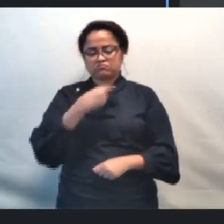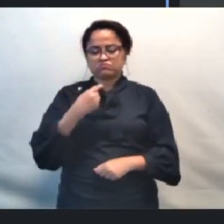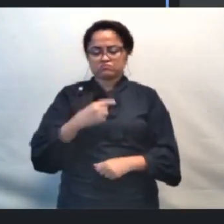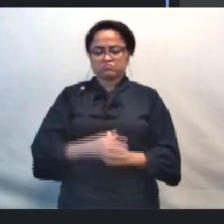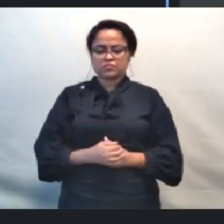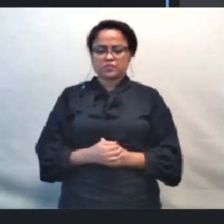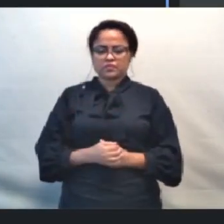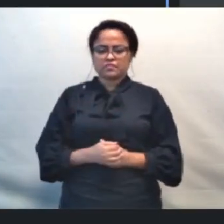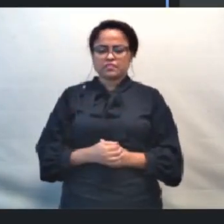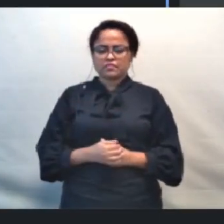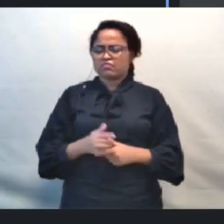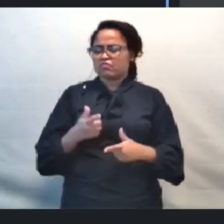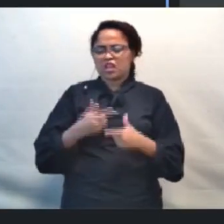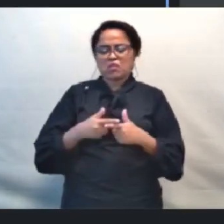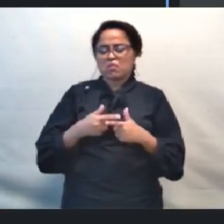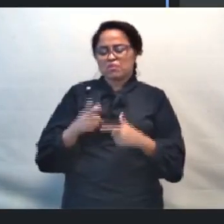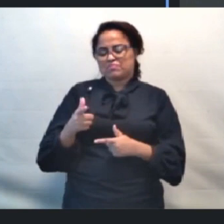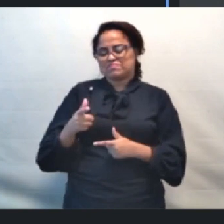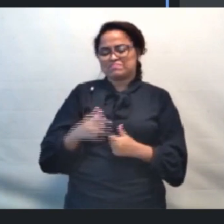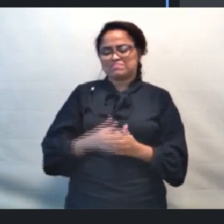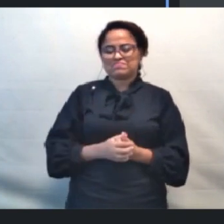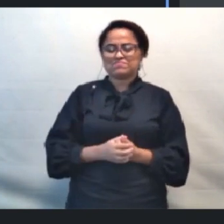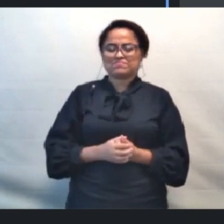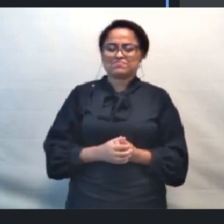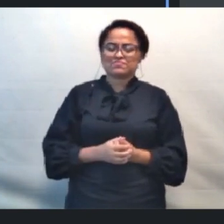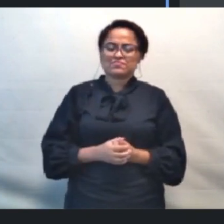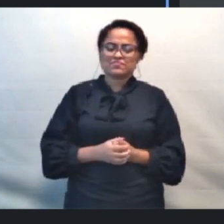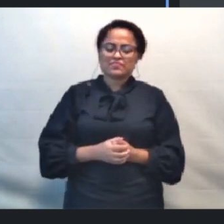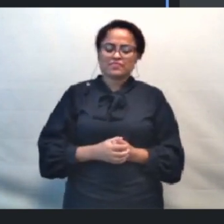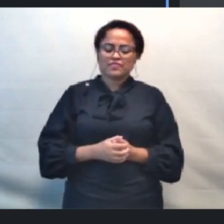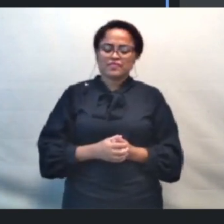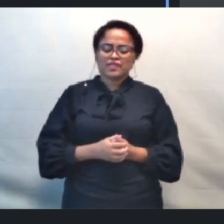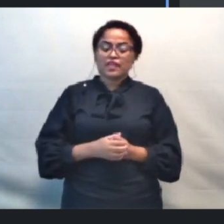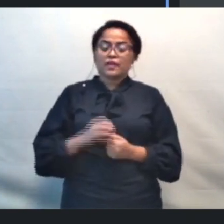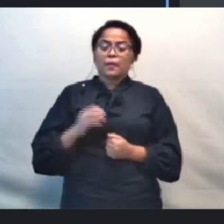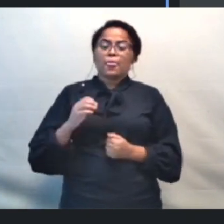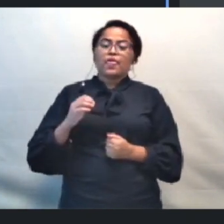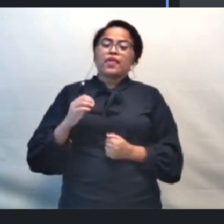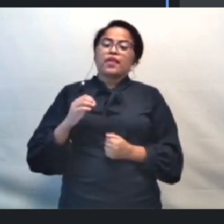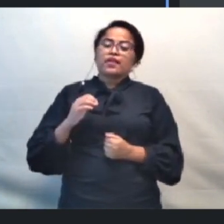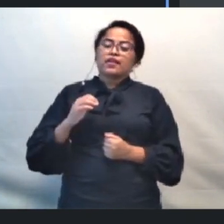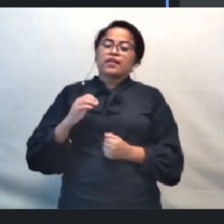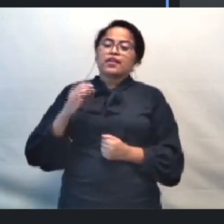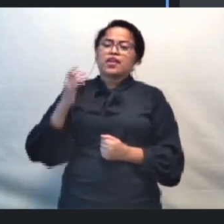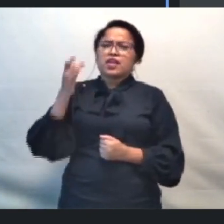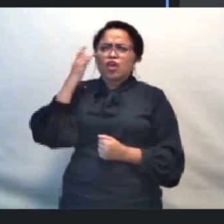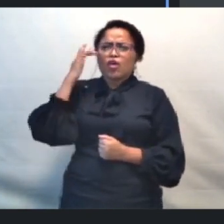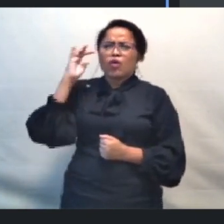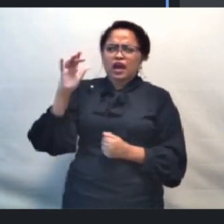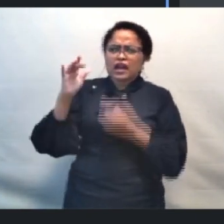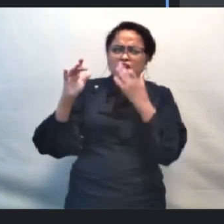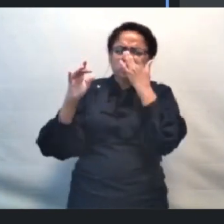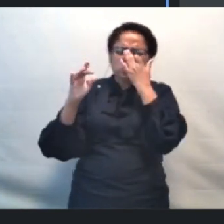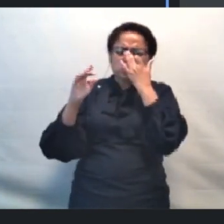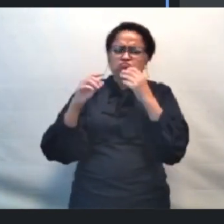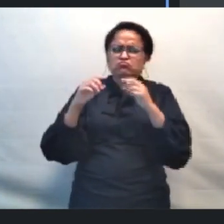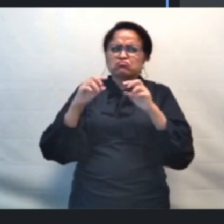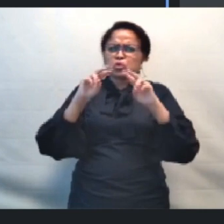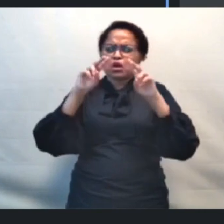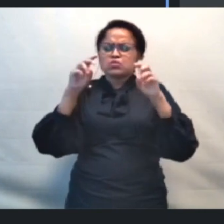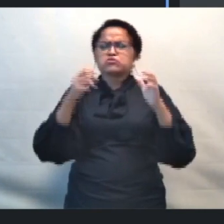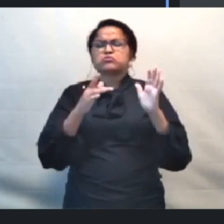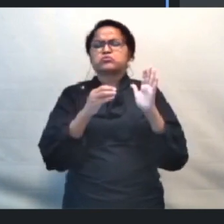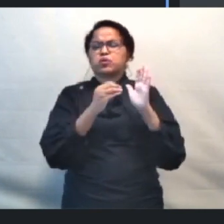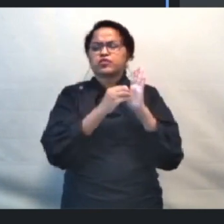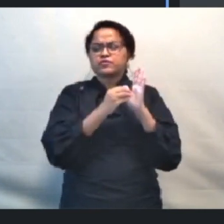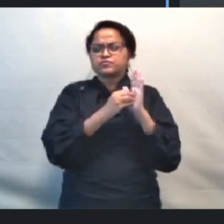Sem problemas, vereador. Eu acho que, né, a gente está se referindo aí a uma emenda impositiva em que teria a ação da Secretaria